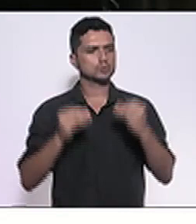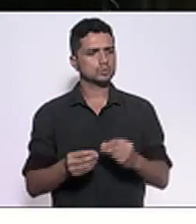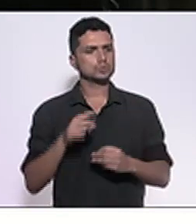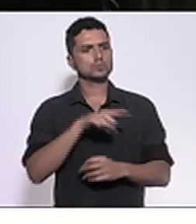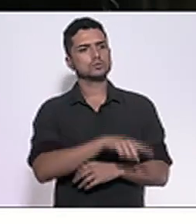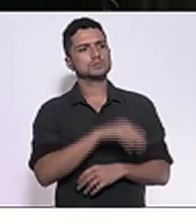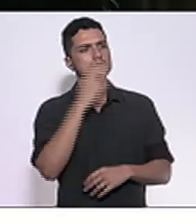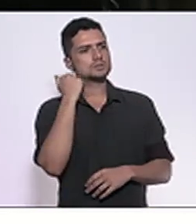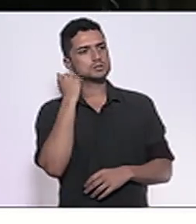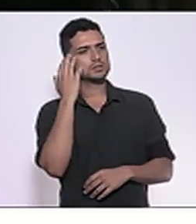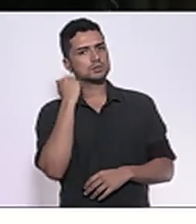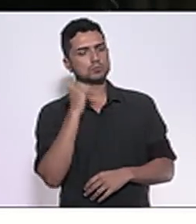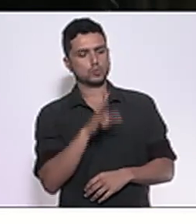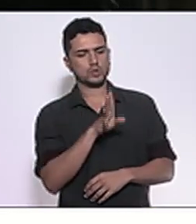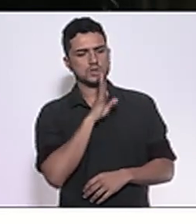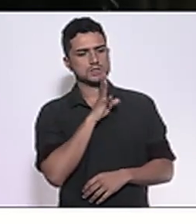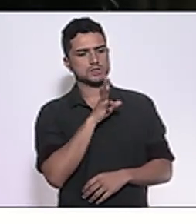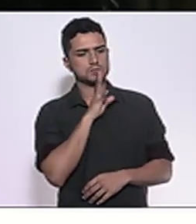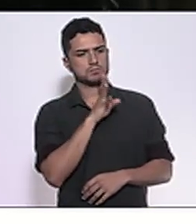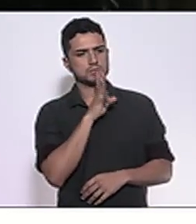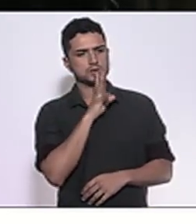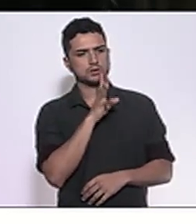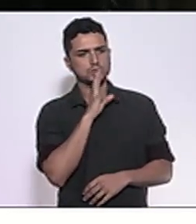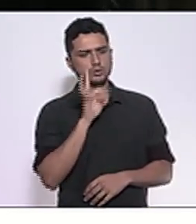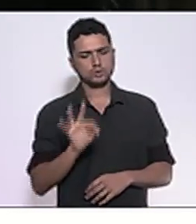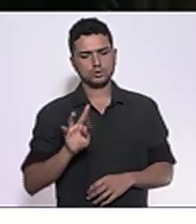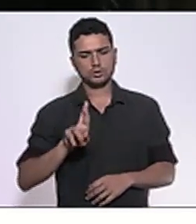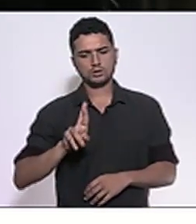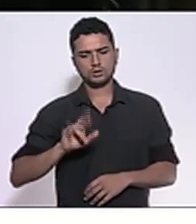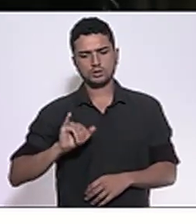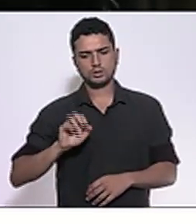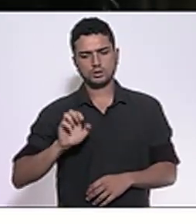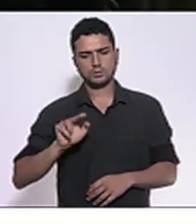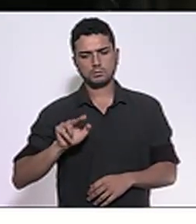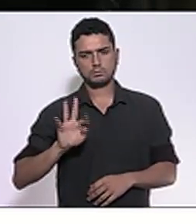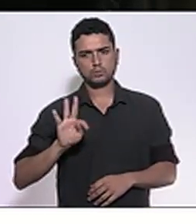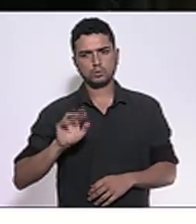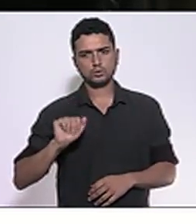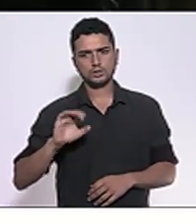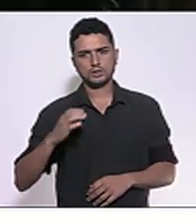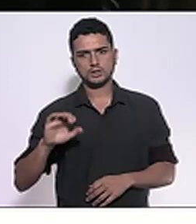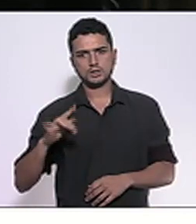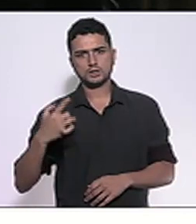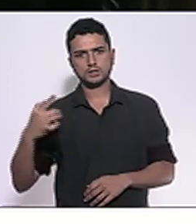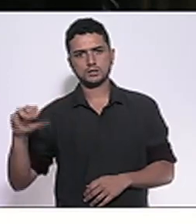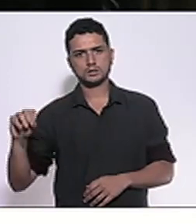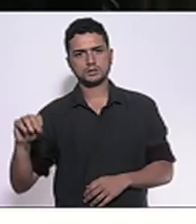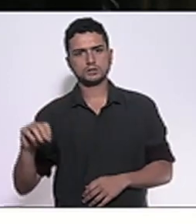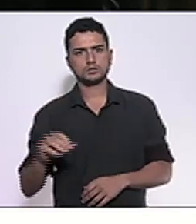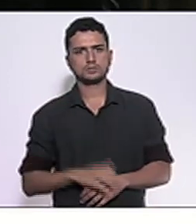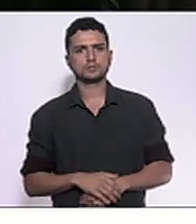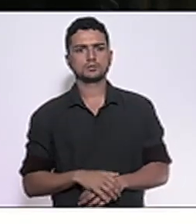conhecimento acumulado de tributação imensa. Os senhores têm o Tribunal de Contas,